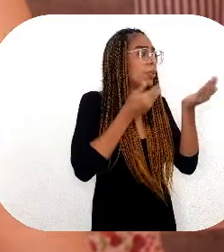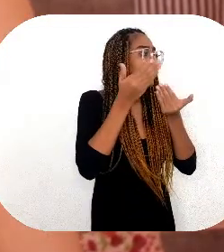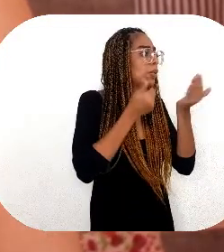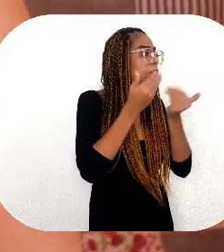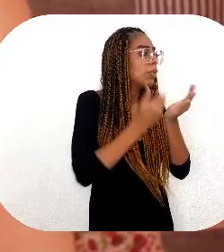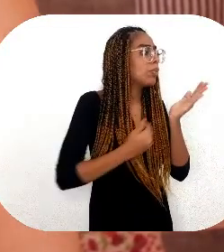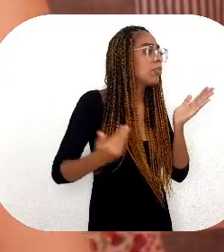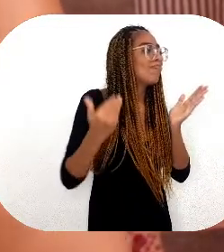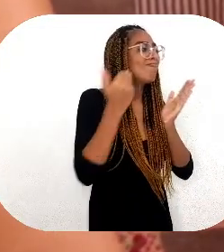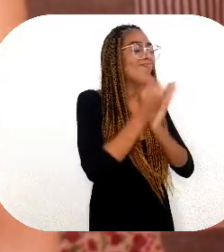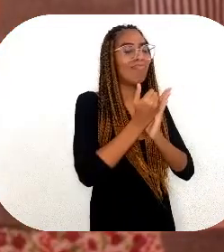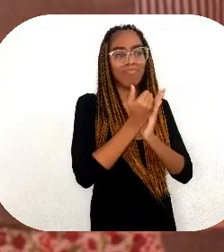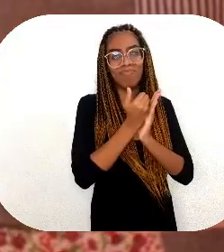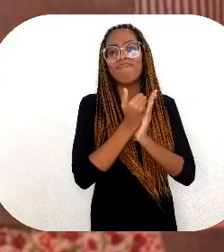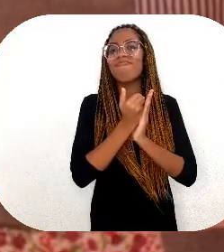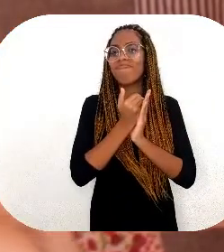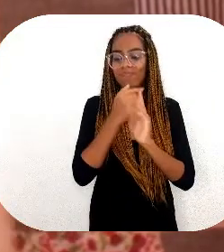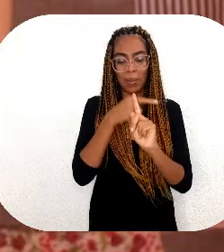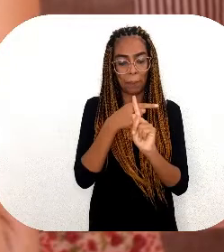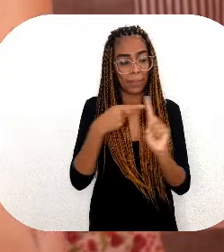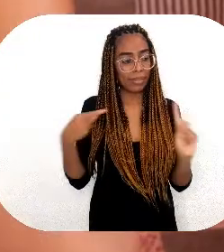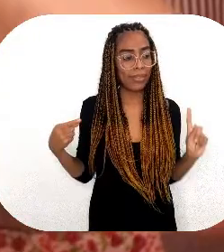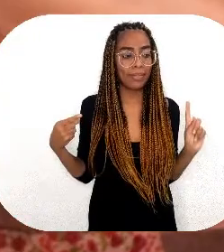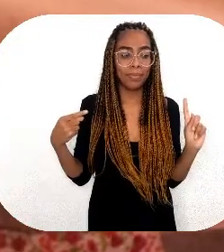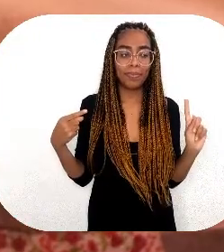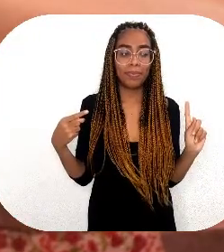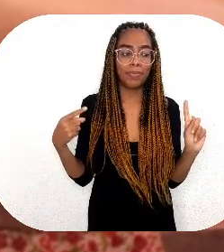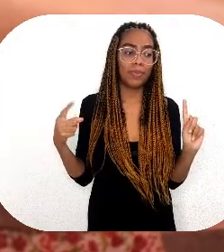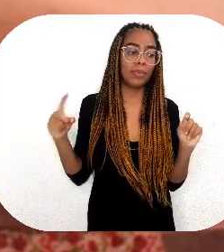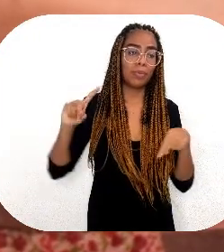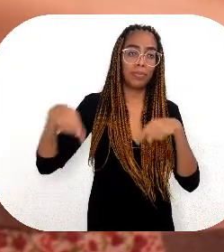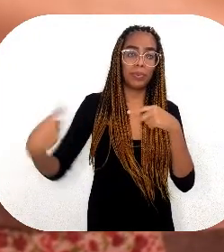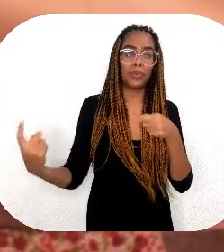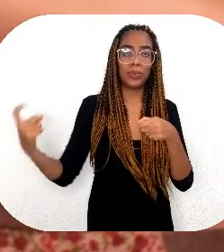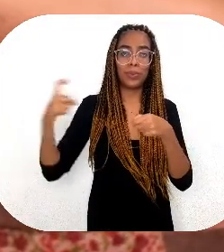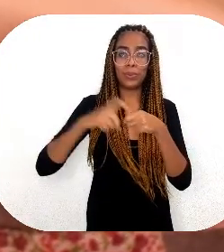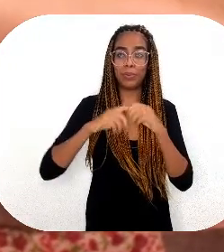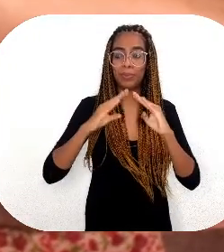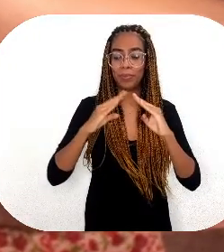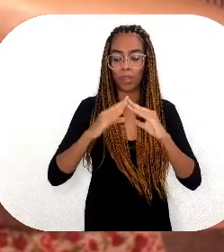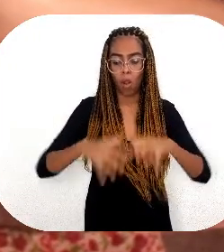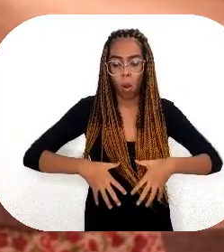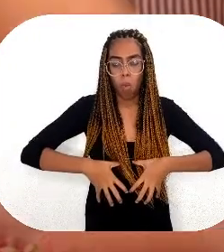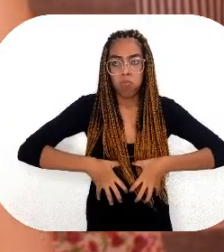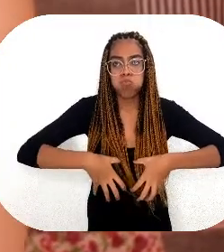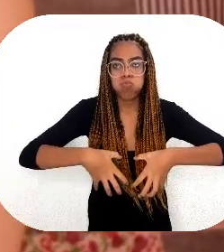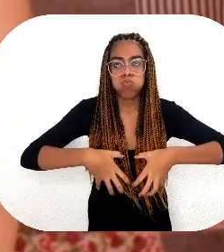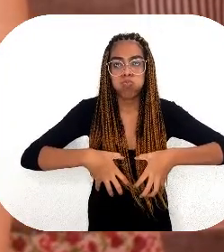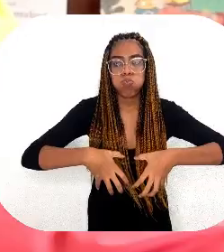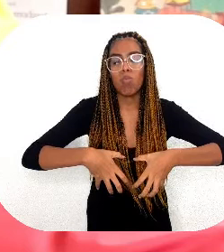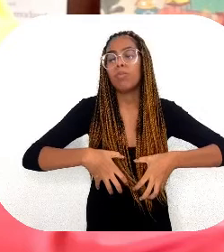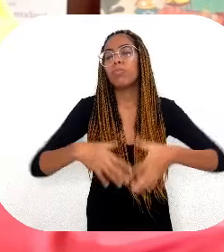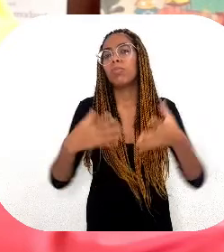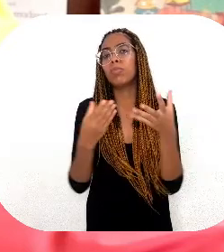lambidinha, ele não resistiu. E ele comeu o ghee, comeu, comeu, comeu, que deixou a panela pela metade.